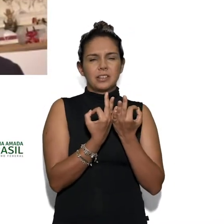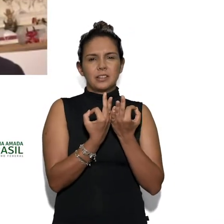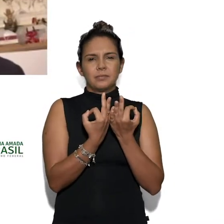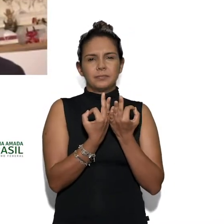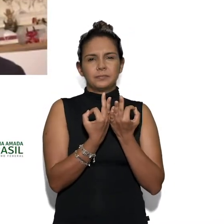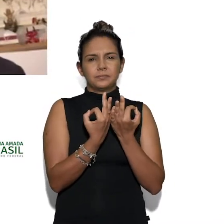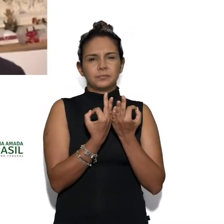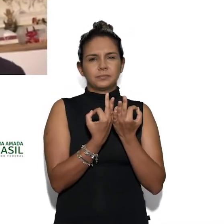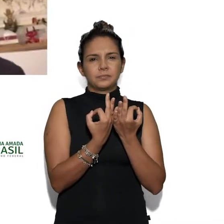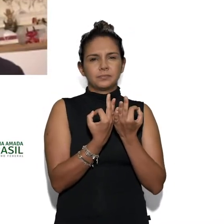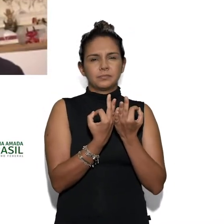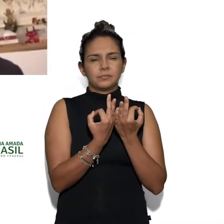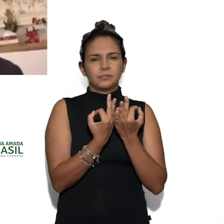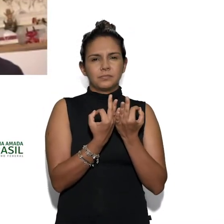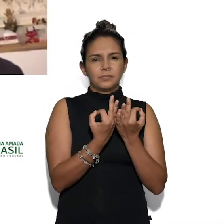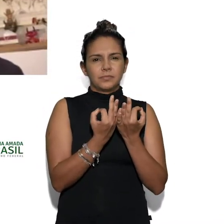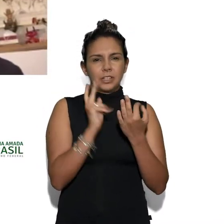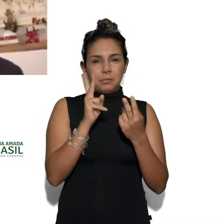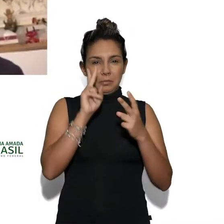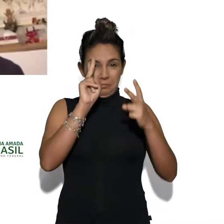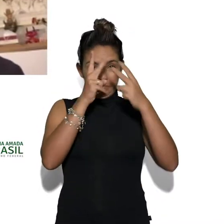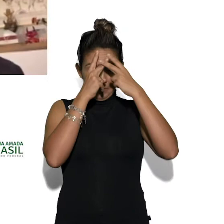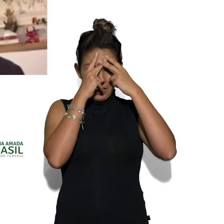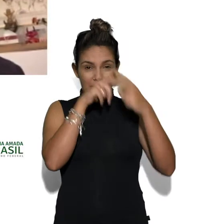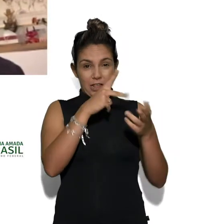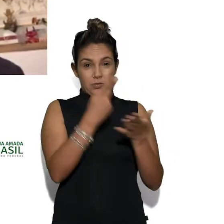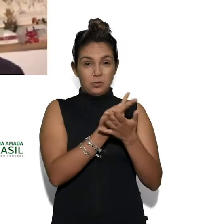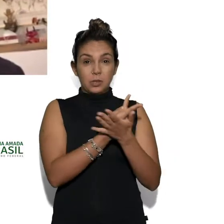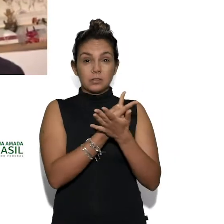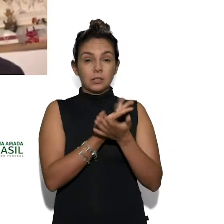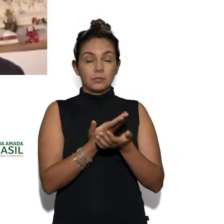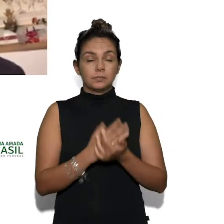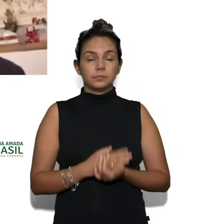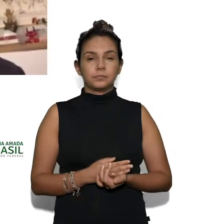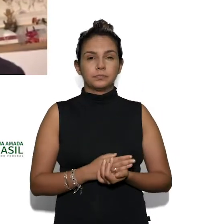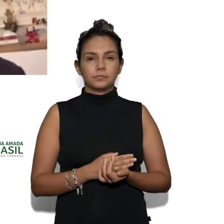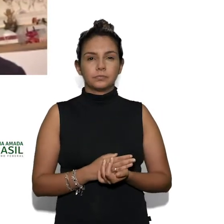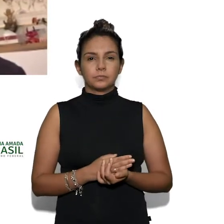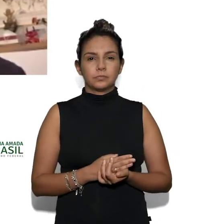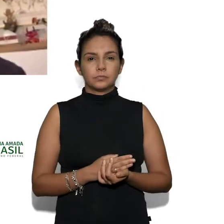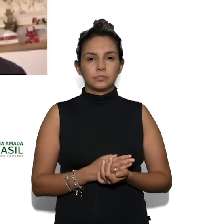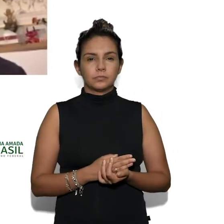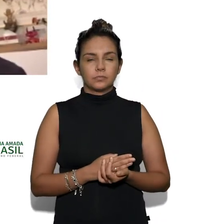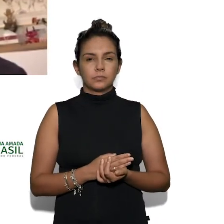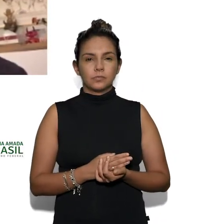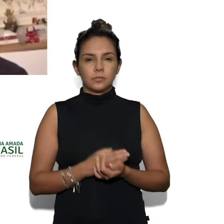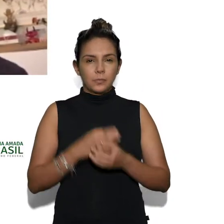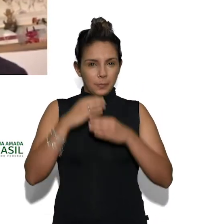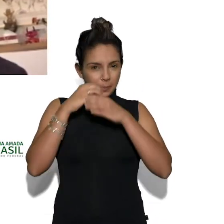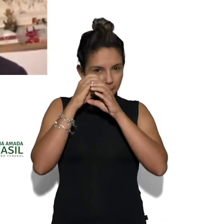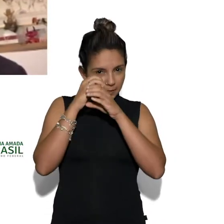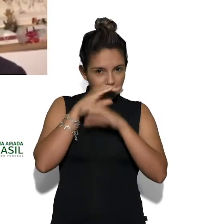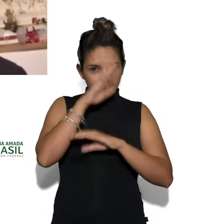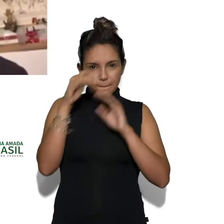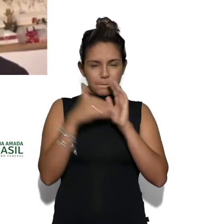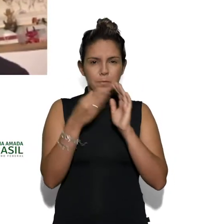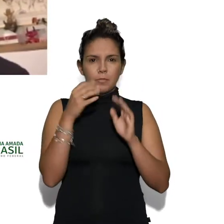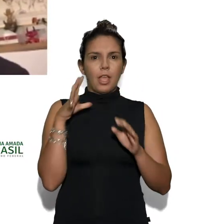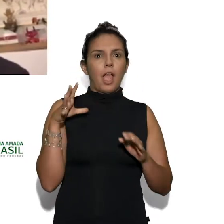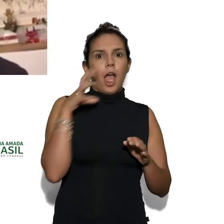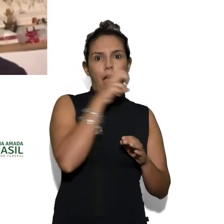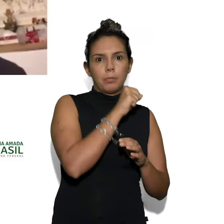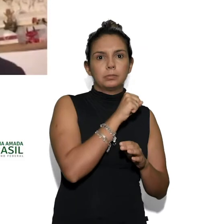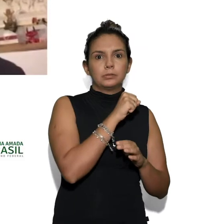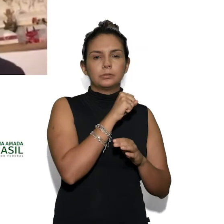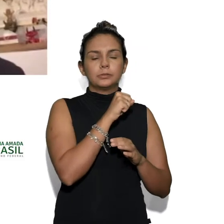sempre marcadas por esta tragédia, eu acho que a humanidade, a ciência, sobretudo, foi até muito rápida. Eu